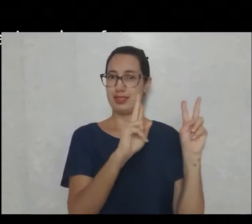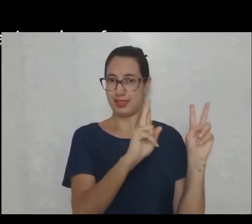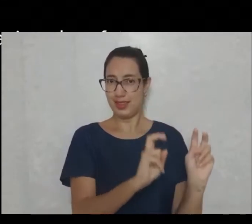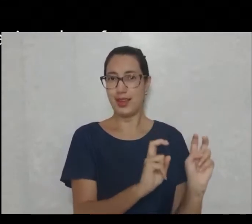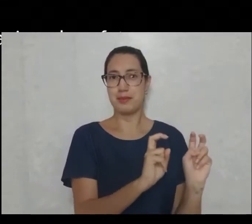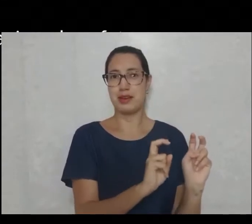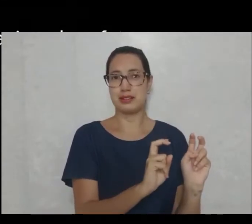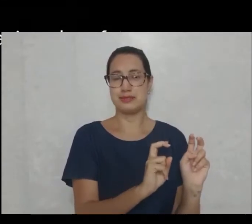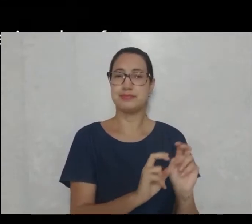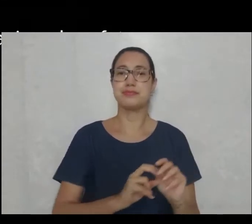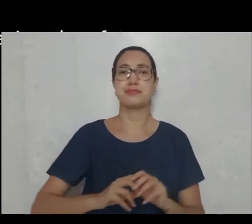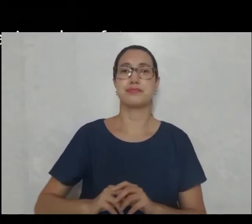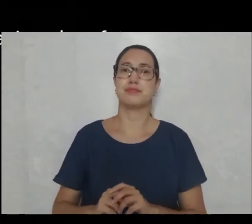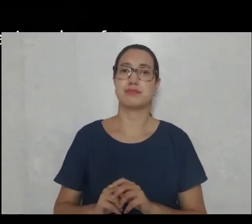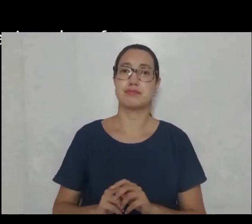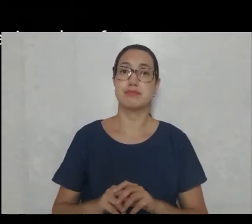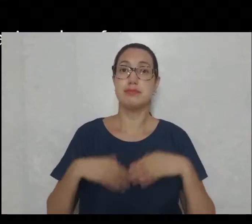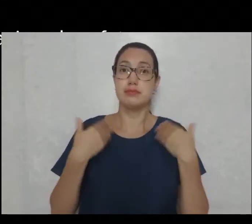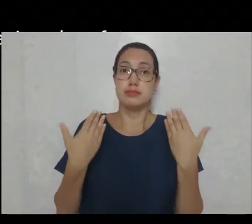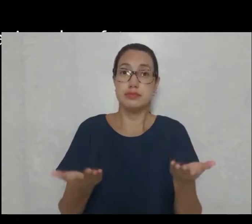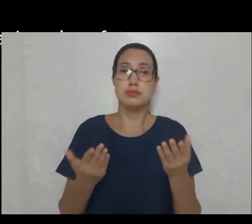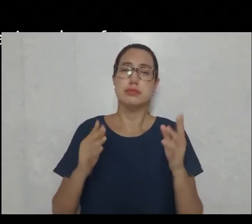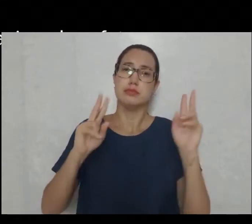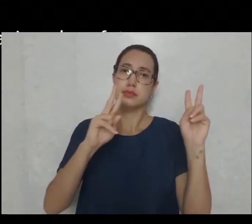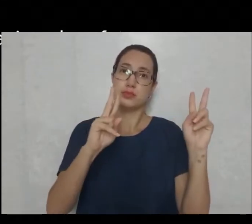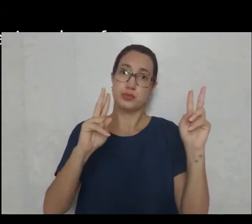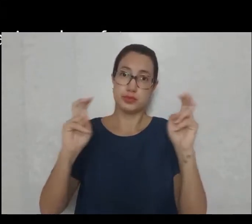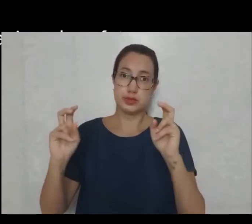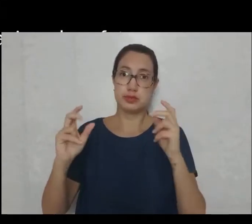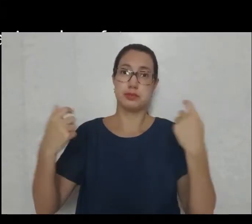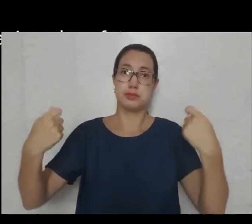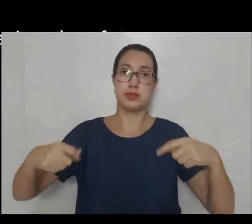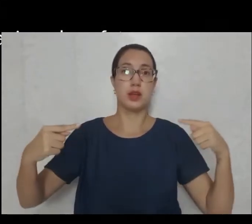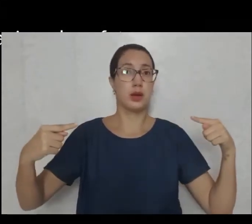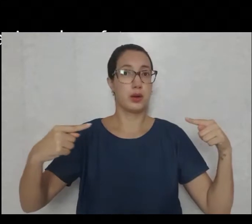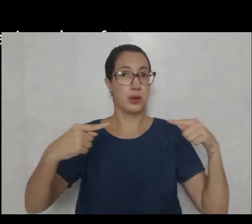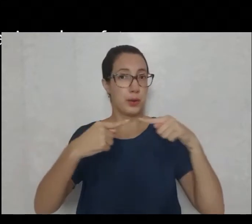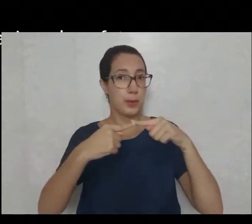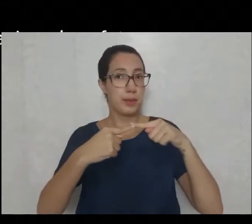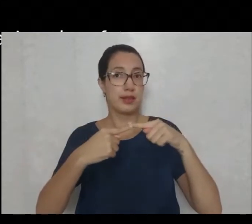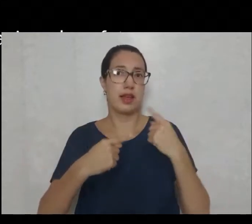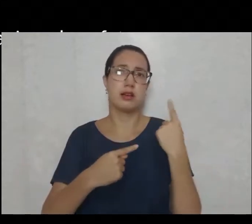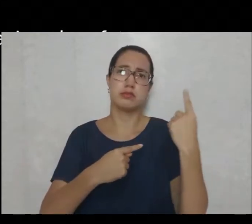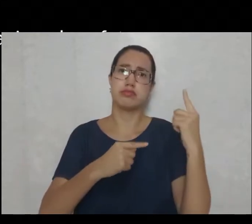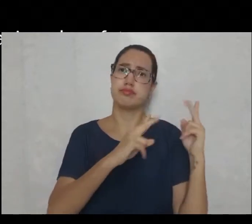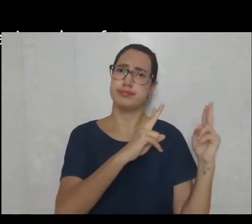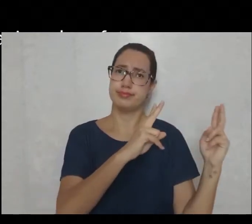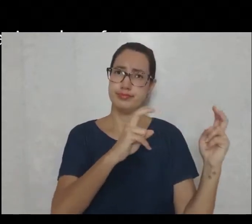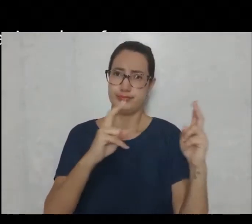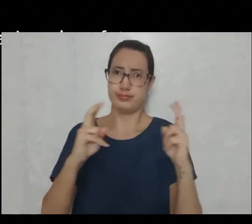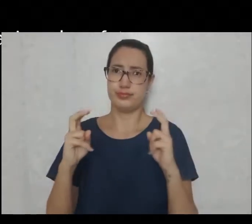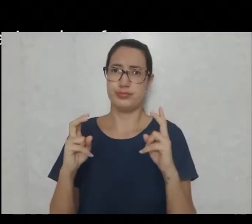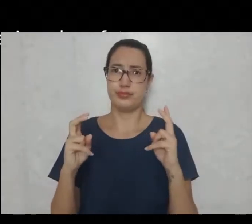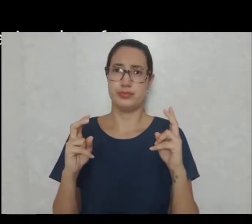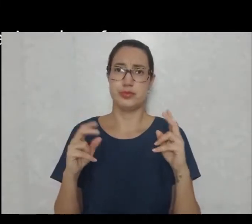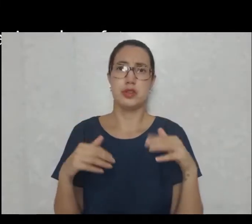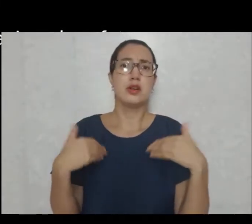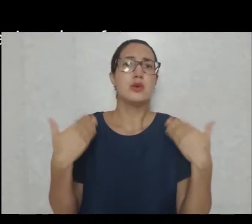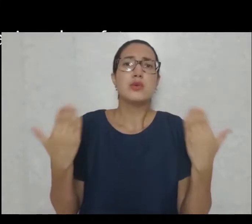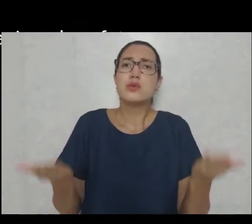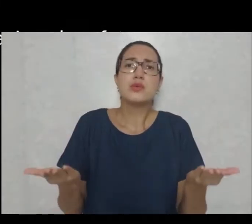nós podemos dizer que o tema deve ser enunciado de modo a fornecer uma parcela delimitada de um assunto, e o ideal para isso é